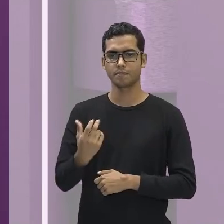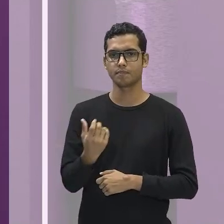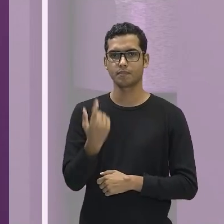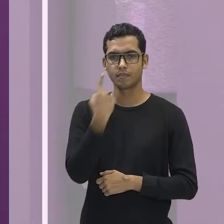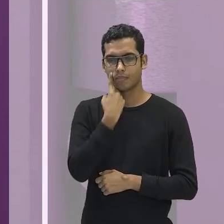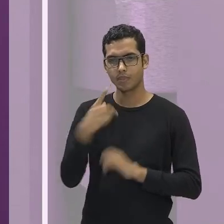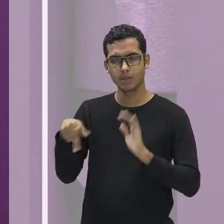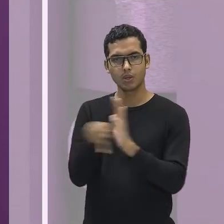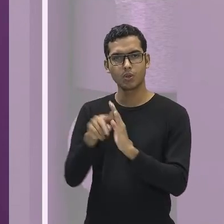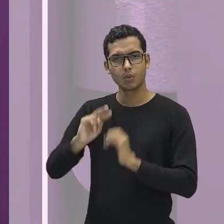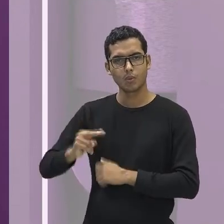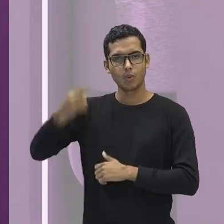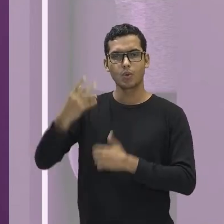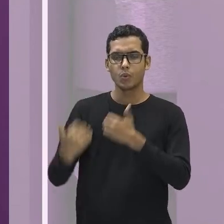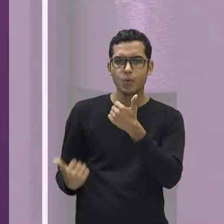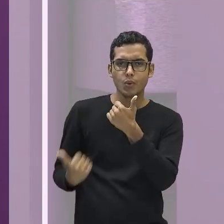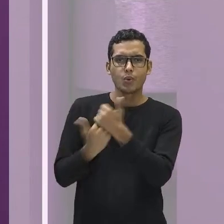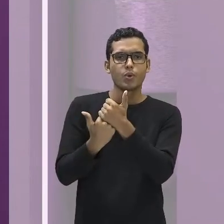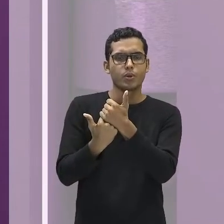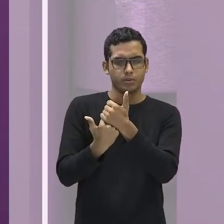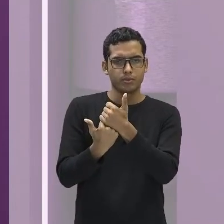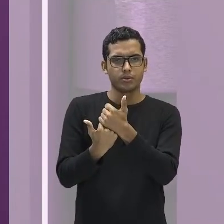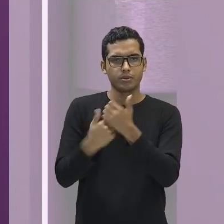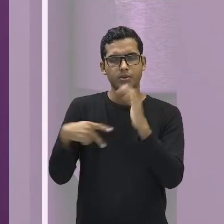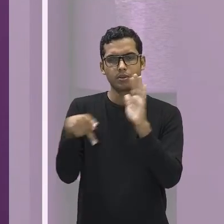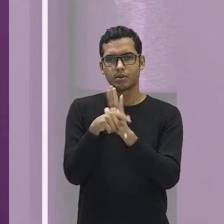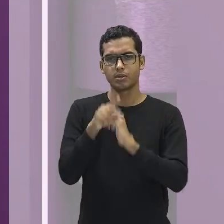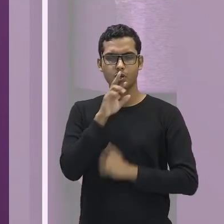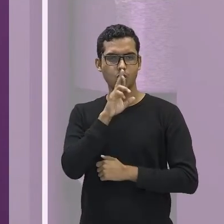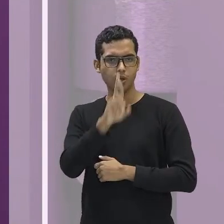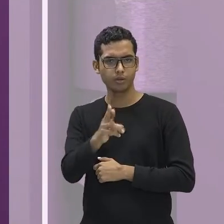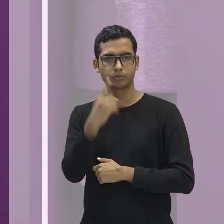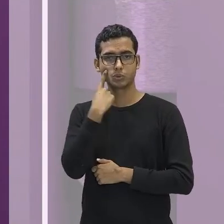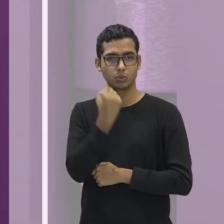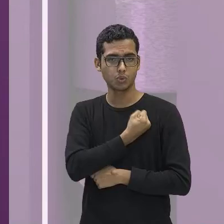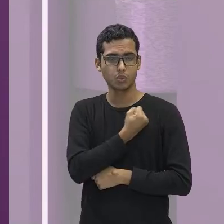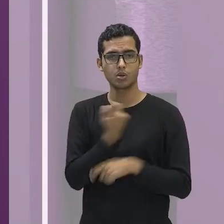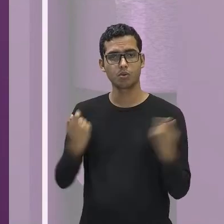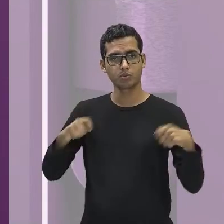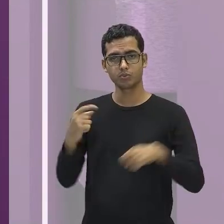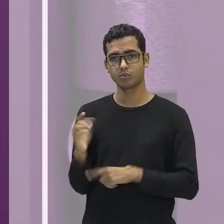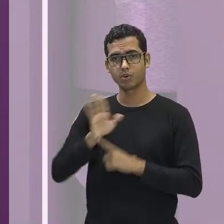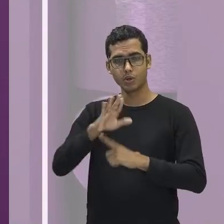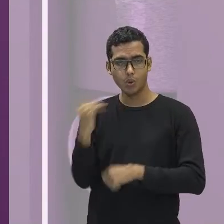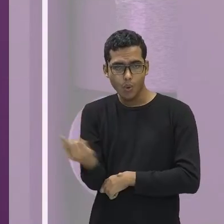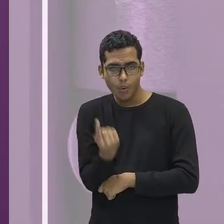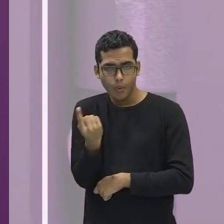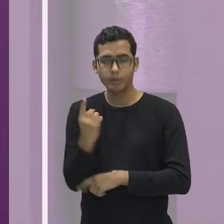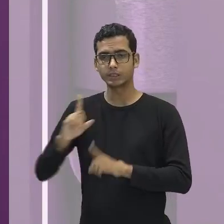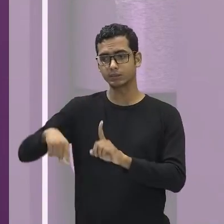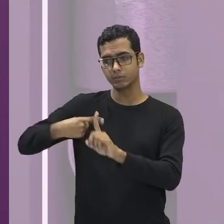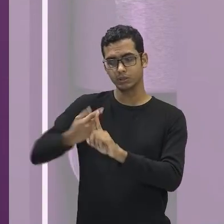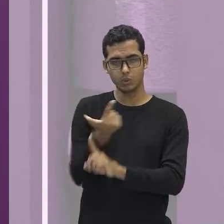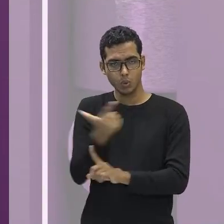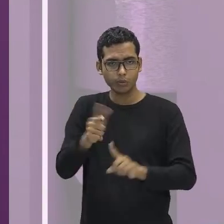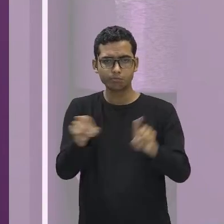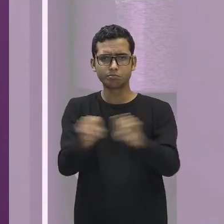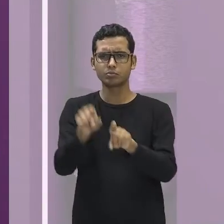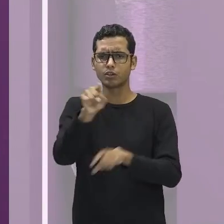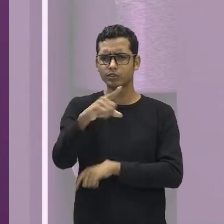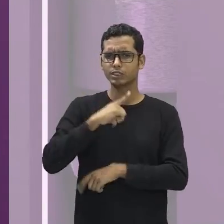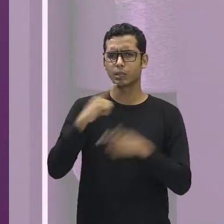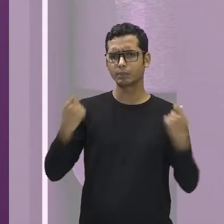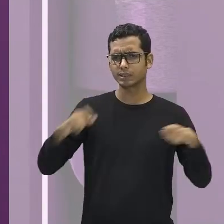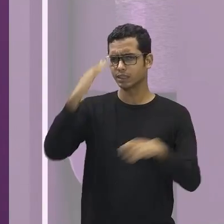são auxiliares na resolução, não é? O número pode aparecer sozinho ali, sem o sinal de mais, mas o que é que você tem